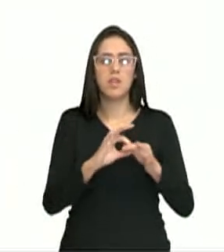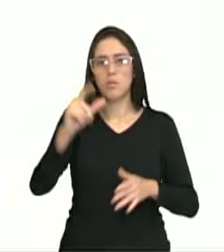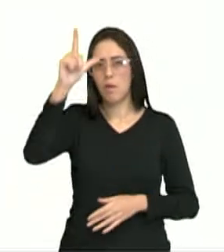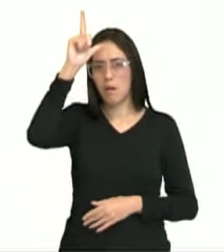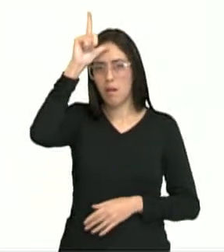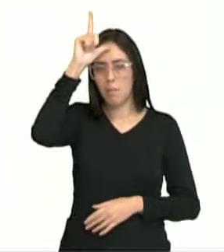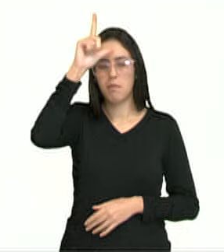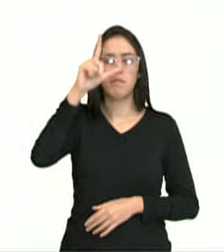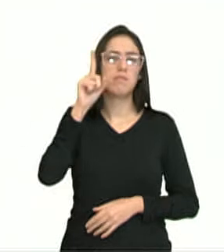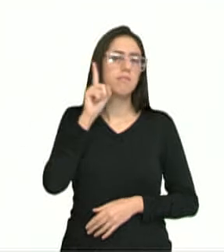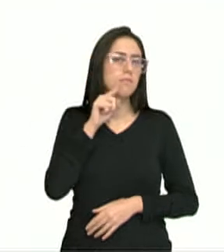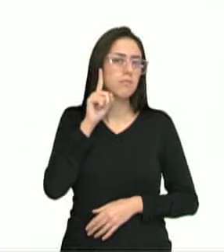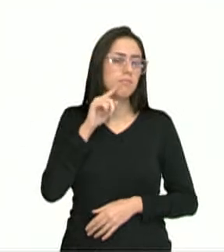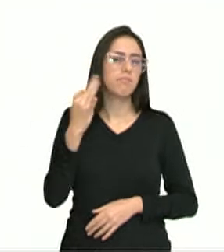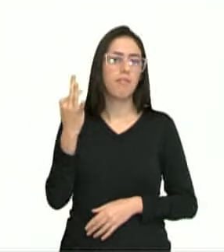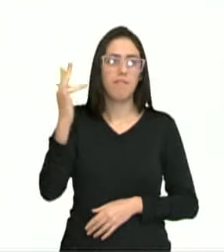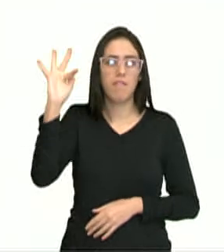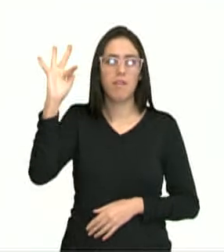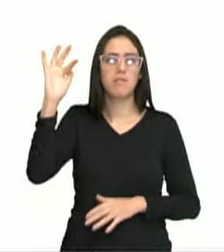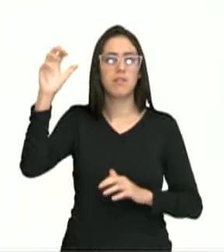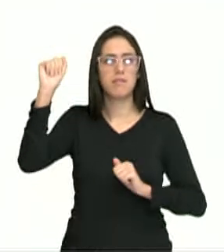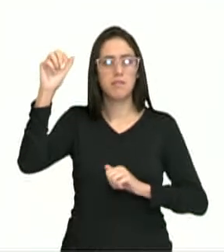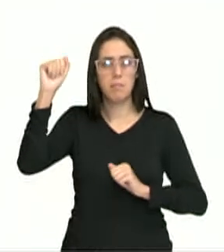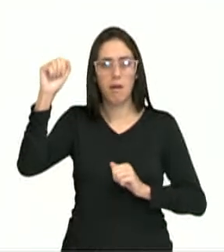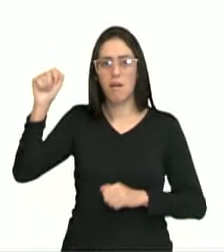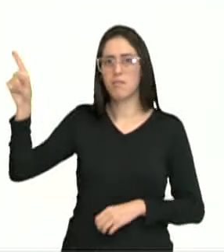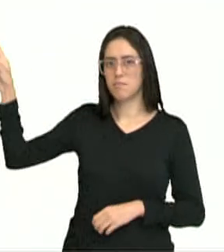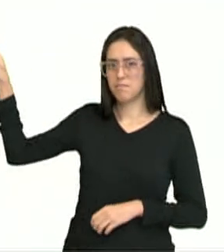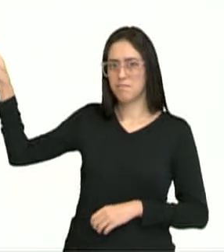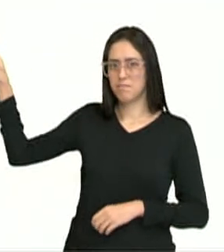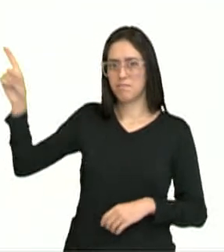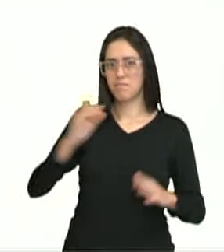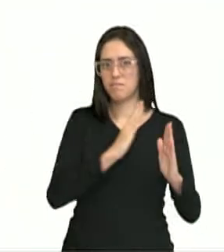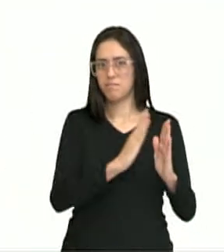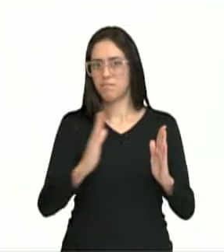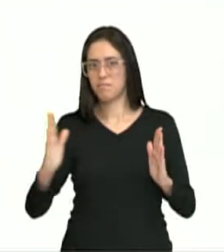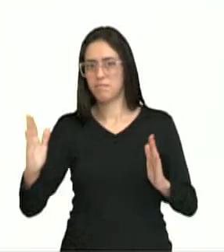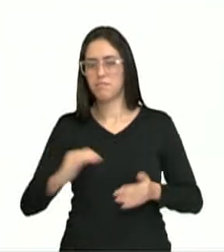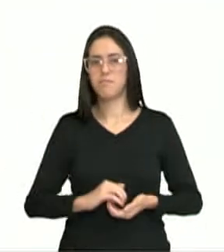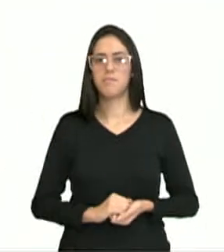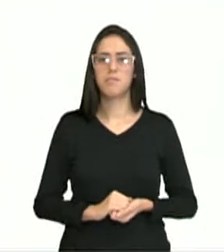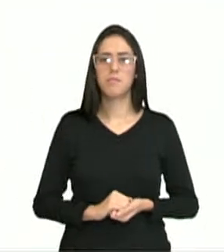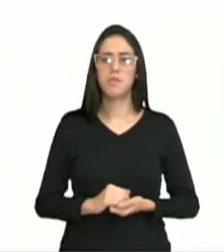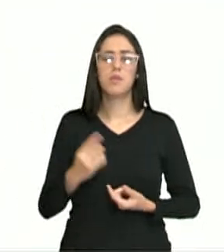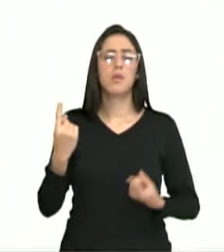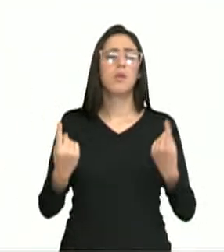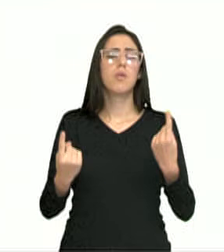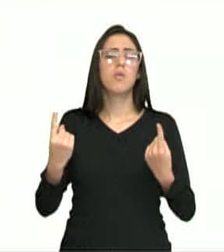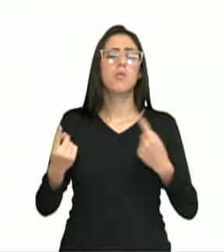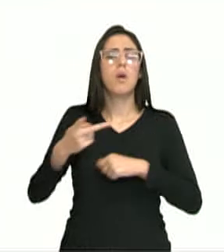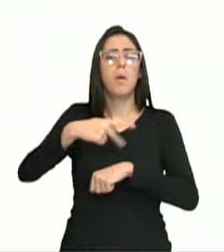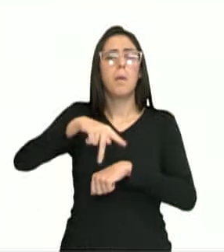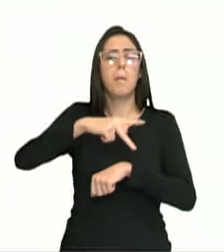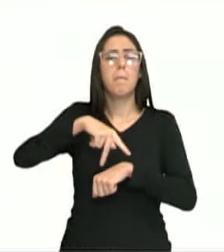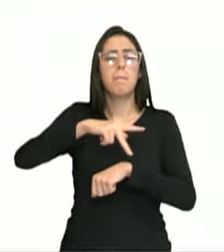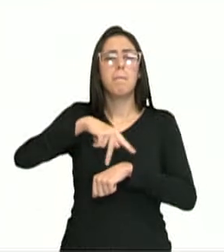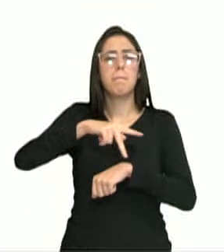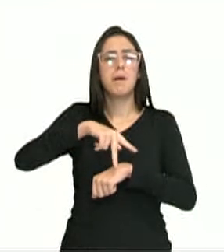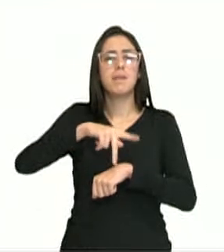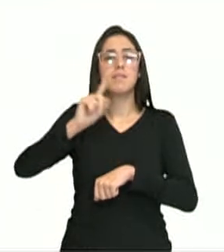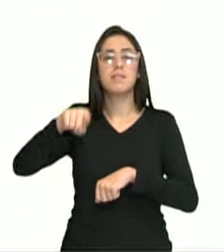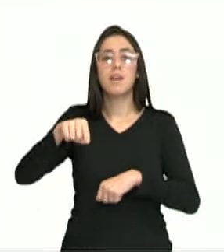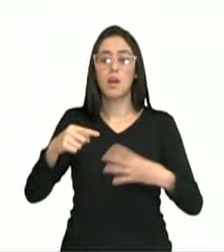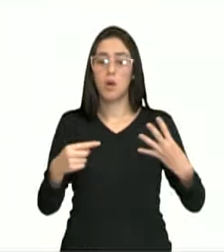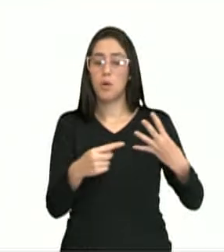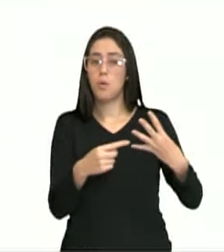Unidos, França, Espanha, tá? Qual país ocupa o